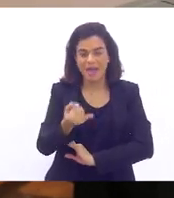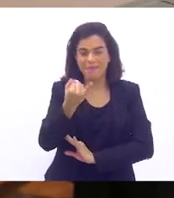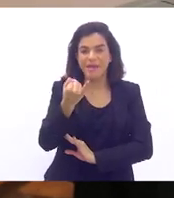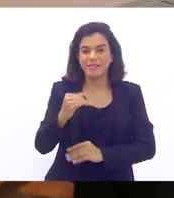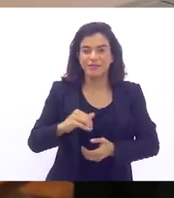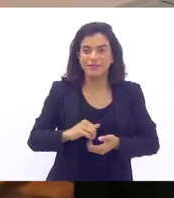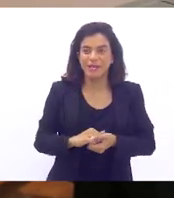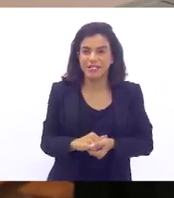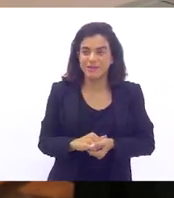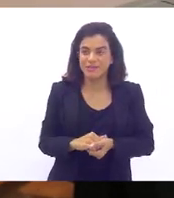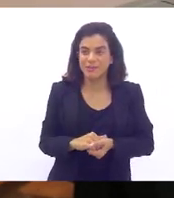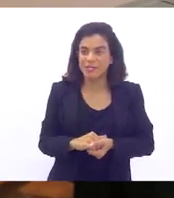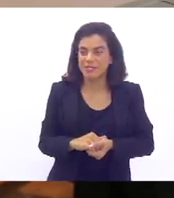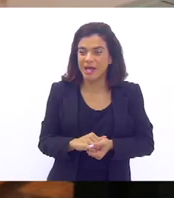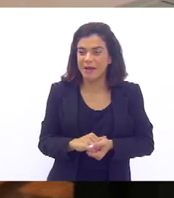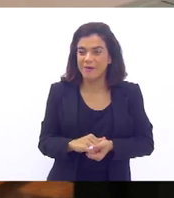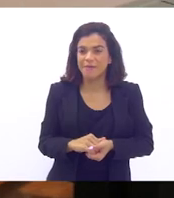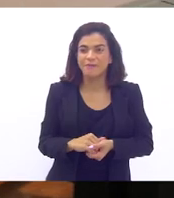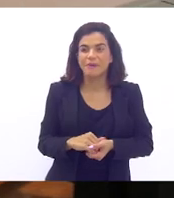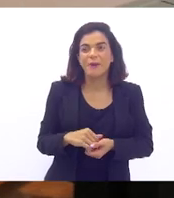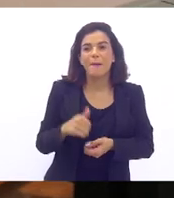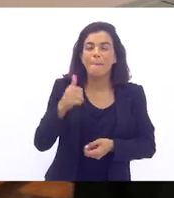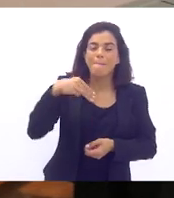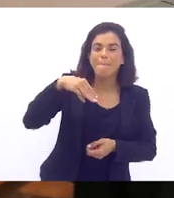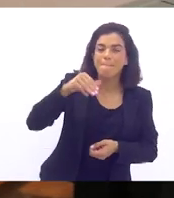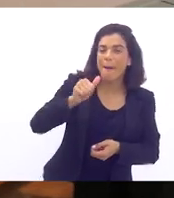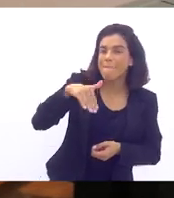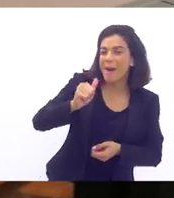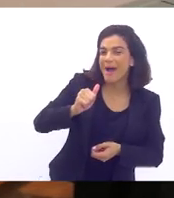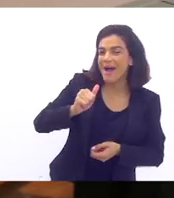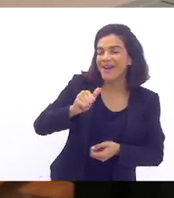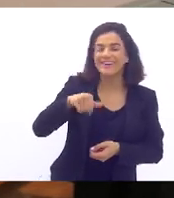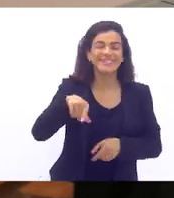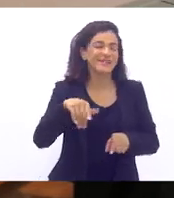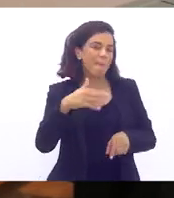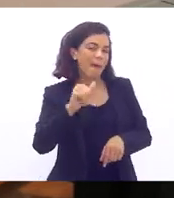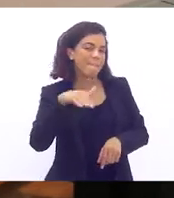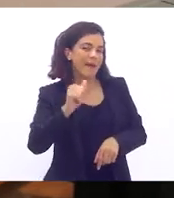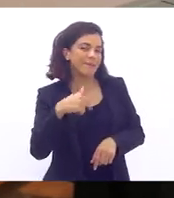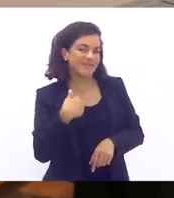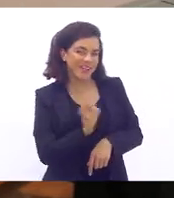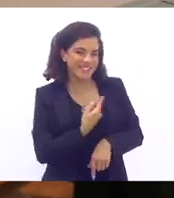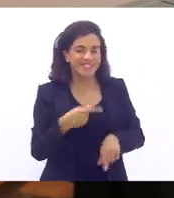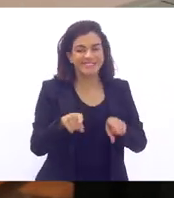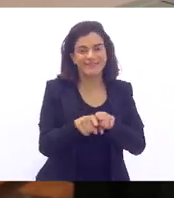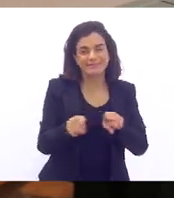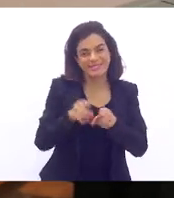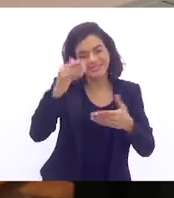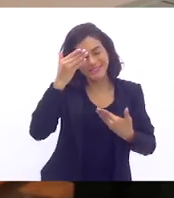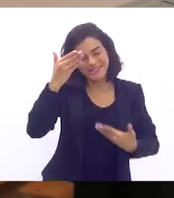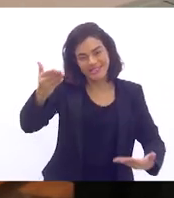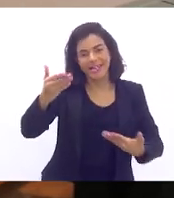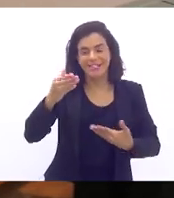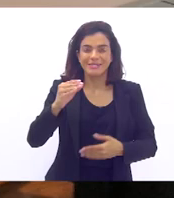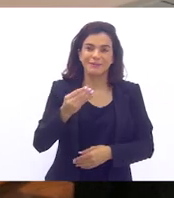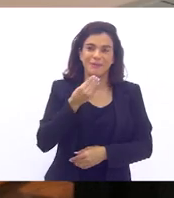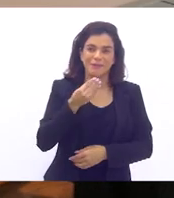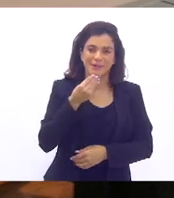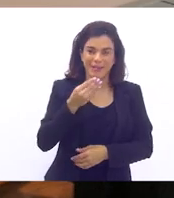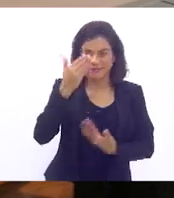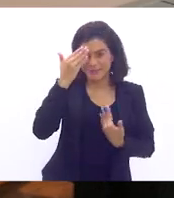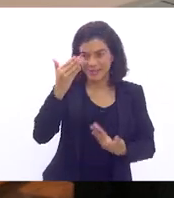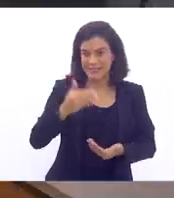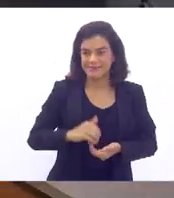como mãe e pai como mãe e mama como mãe nossa mãe também e agradecer profundamente pela sua oportunidade tá